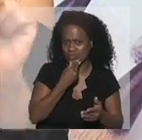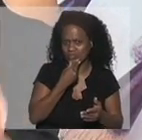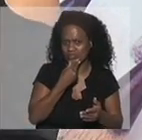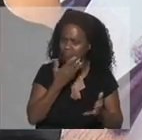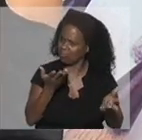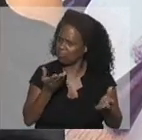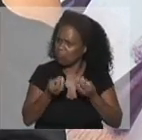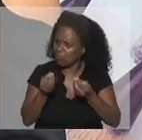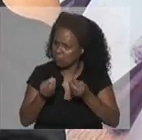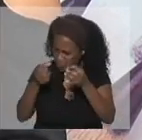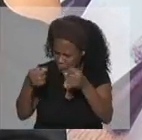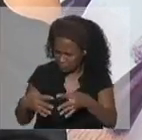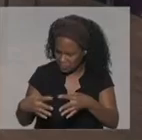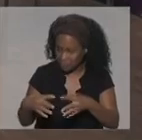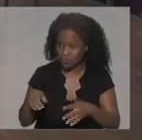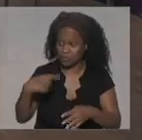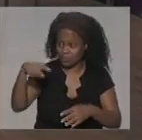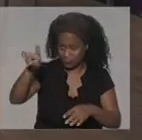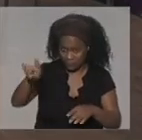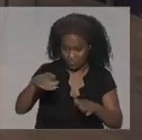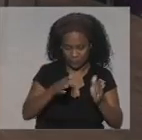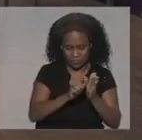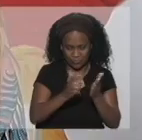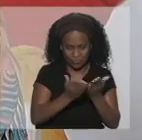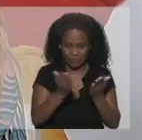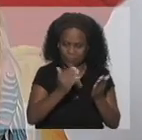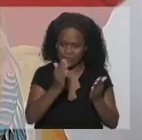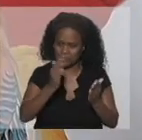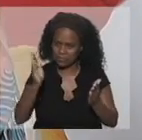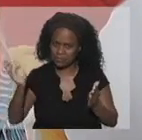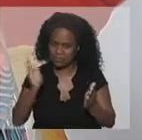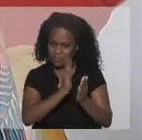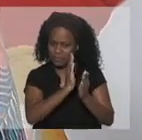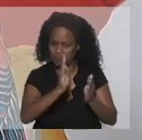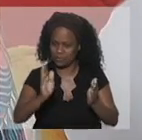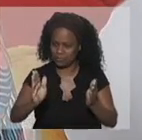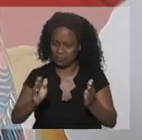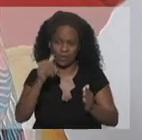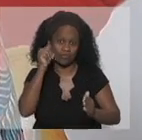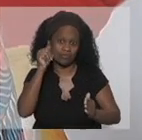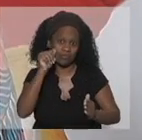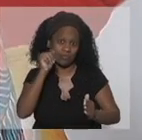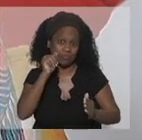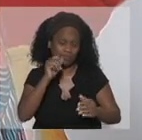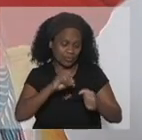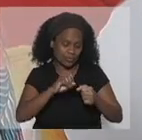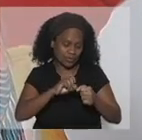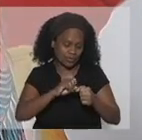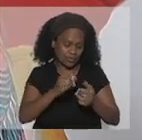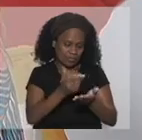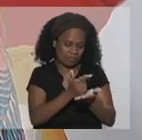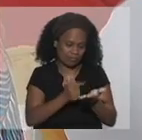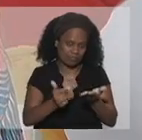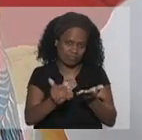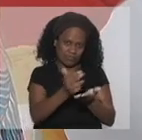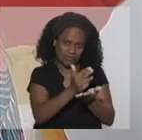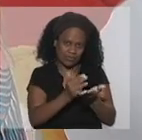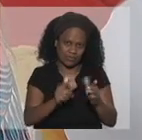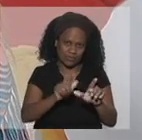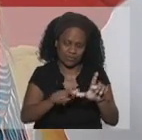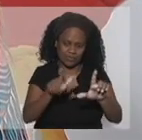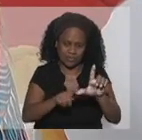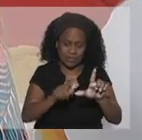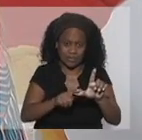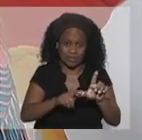iniciais, conta isso aí. A gente teve agora na Bienal do Livro a participação de uma autora estrangeira de fantasia chamada Vitória